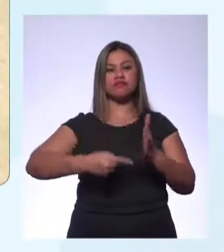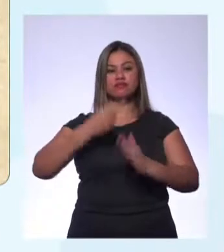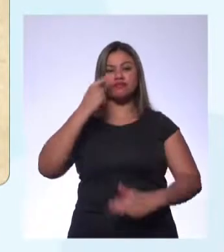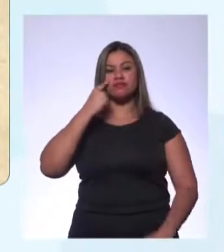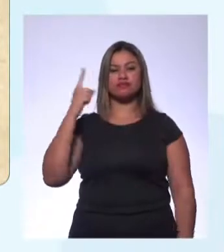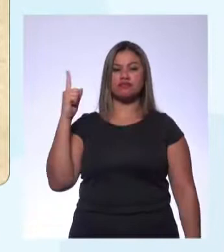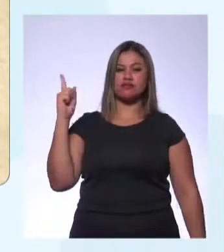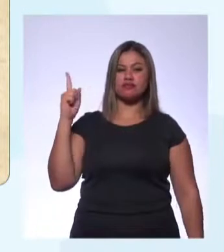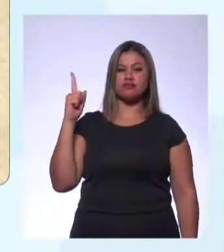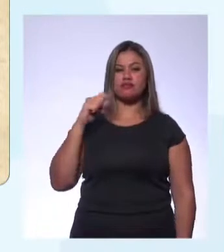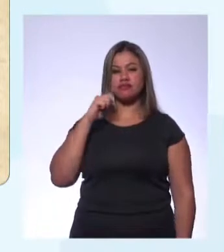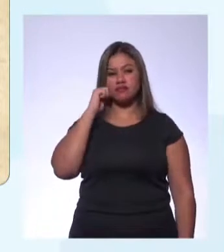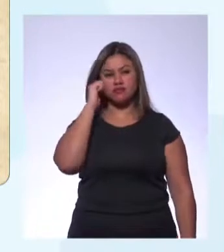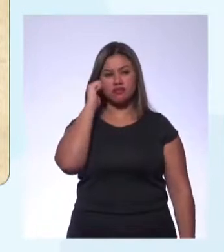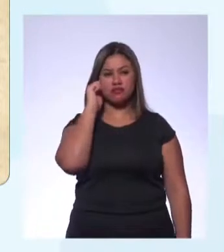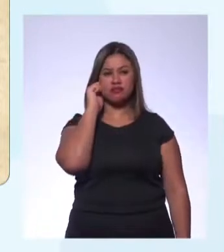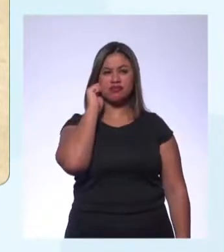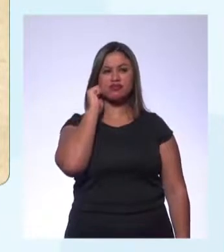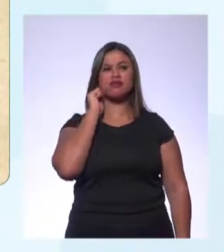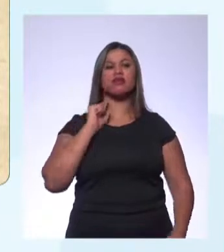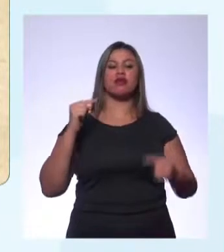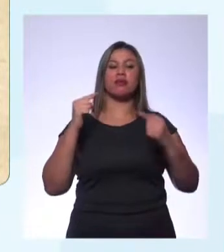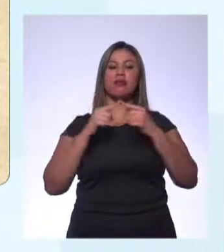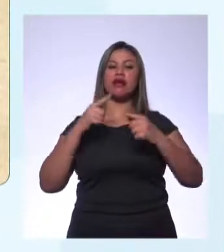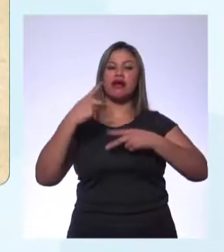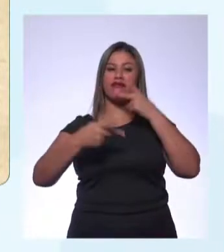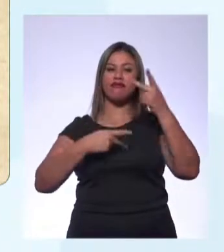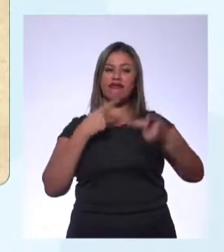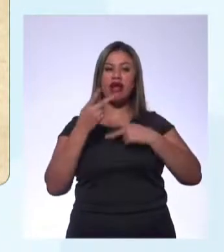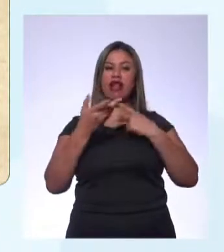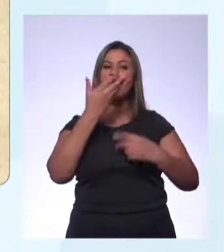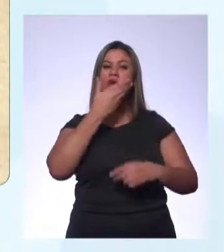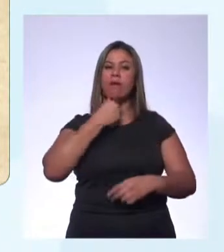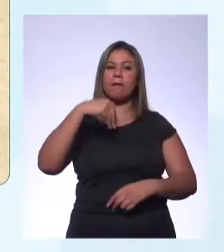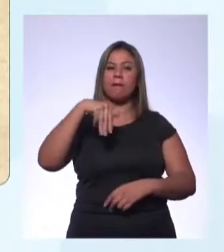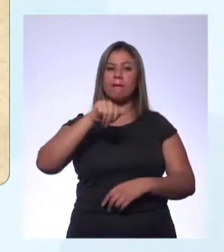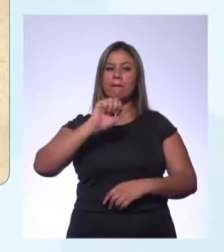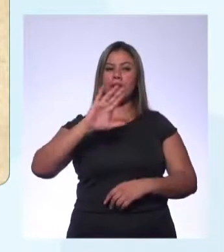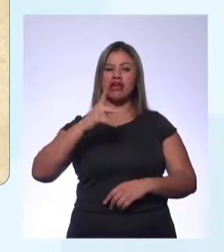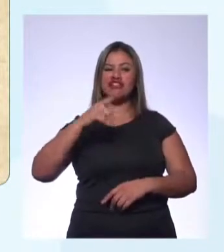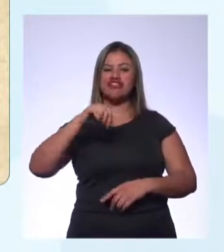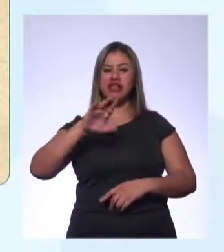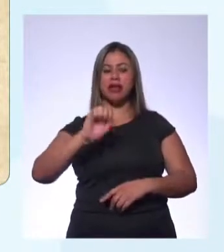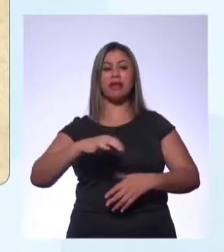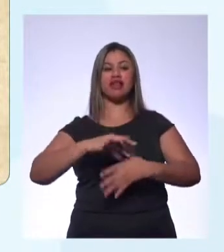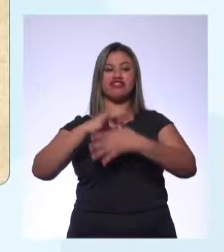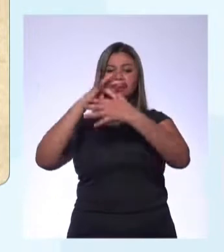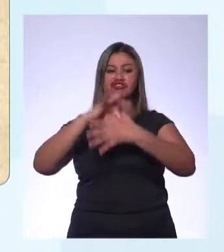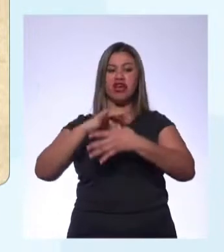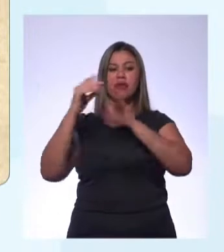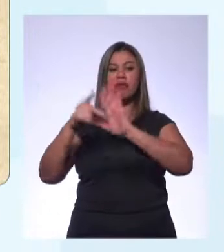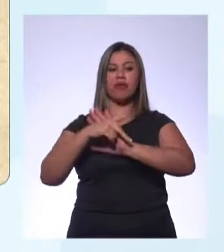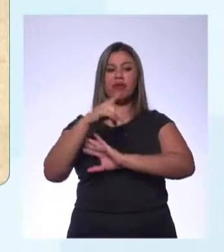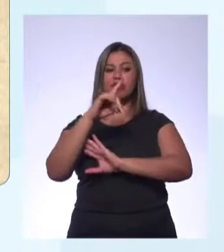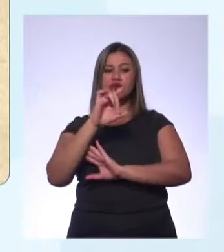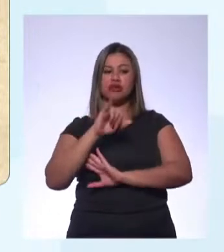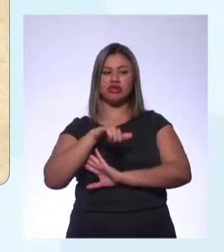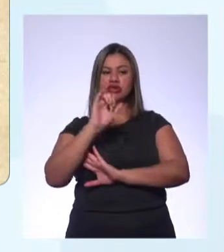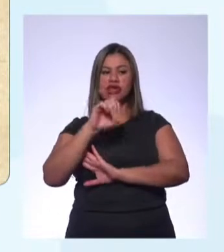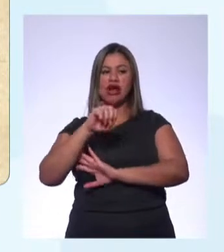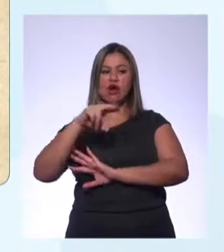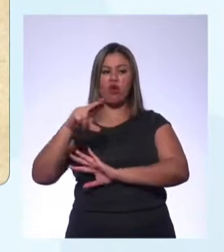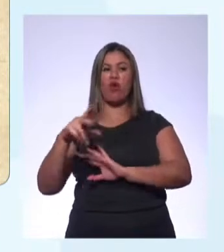este excerto, né, esta fala do Marchemba, que era o chefe dos IAO, ao comandante